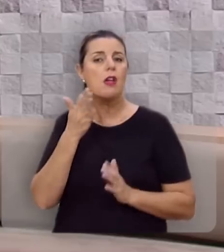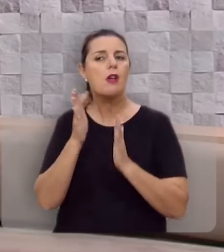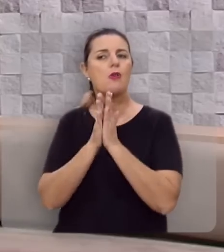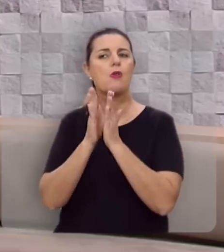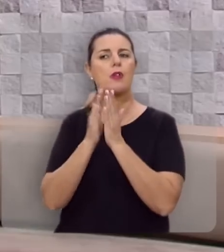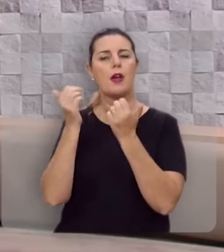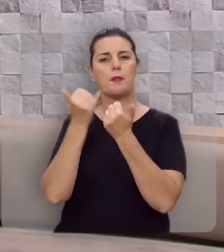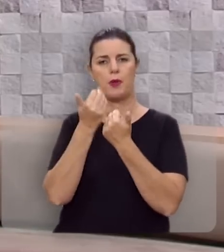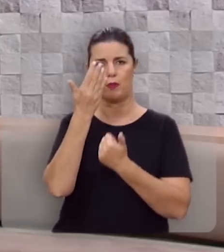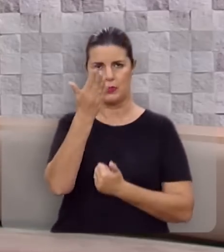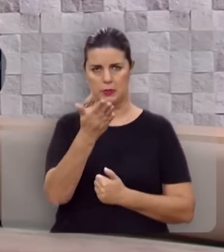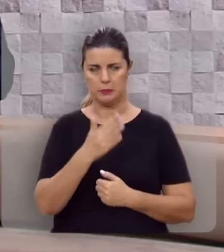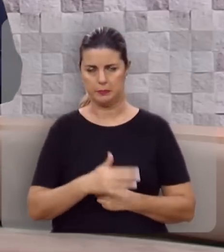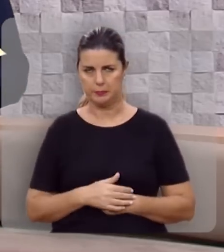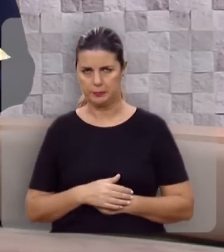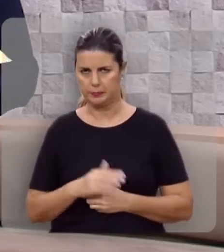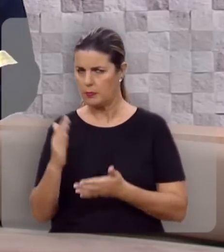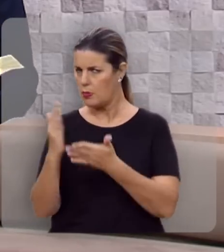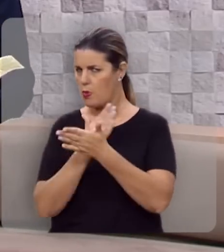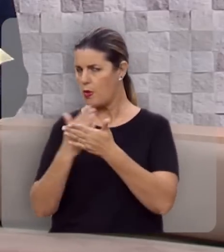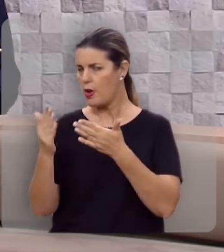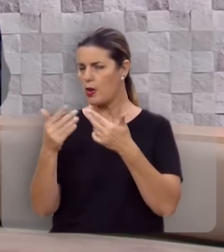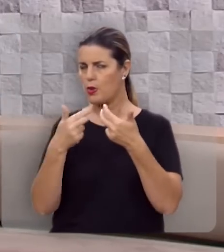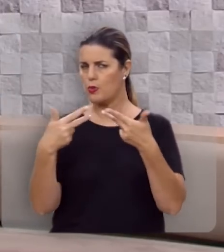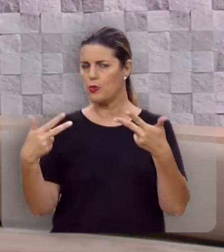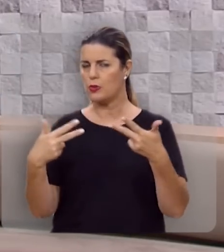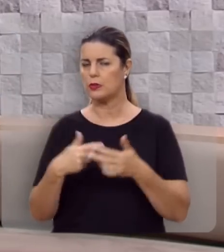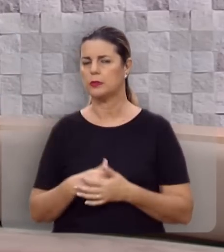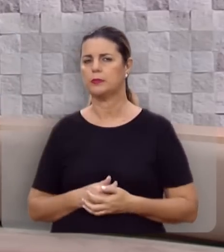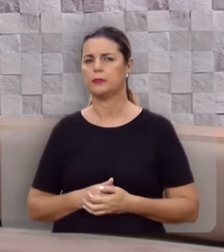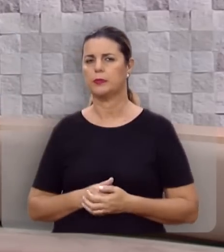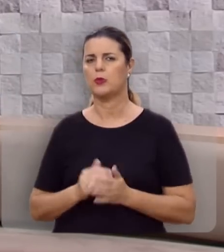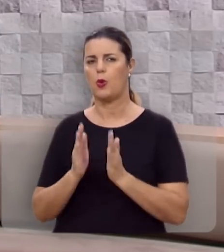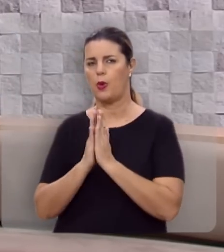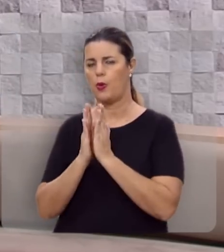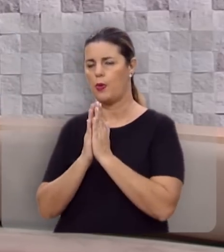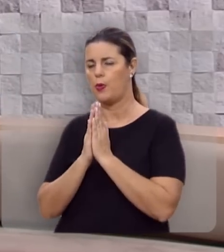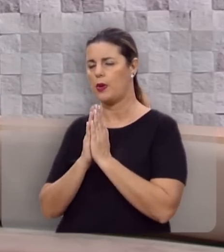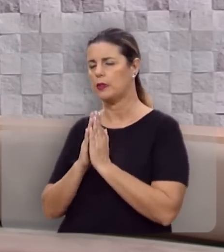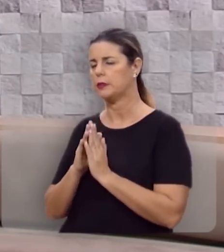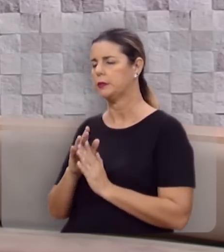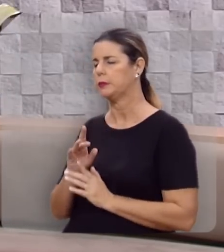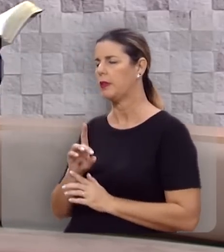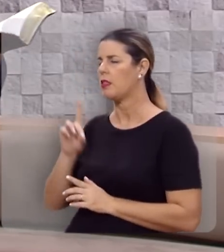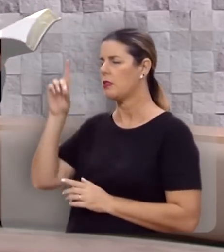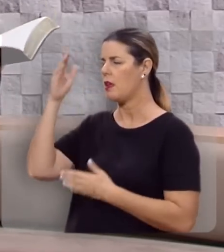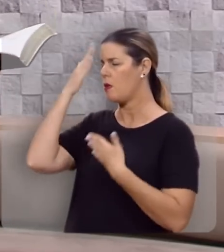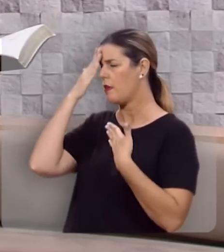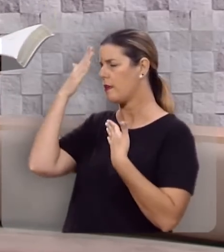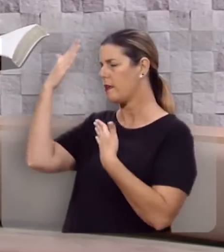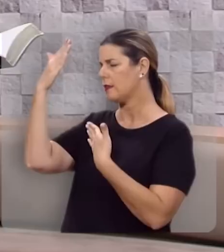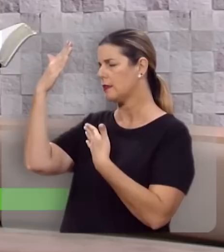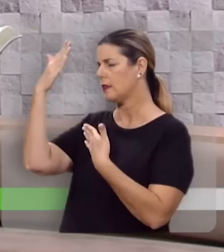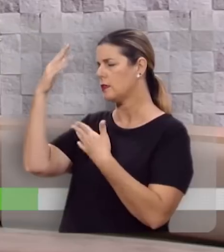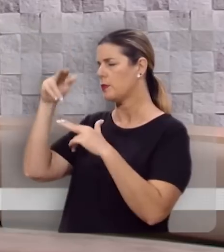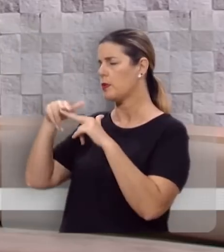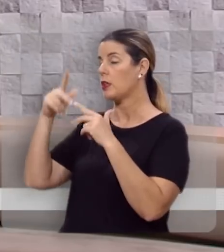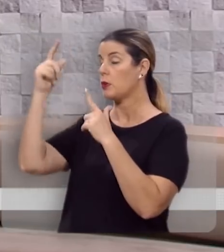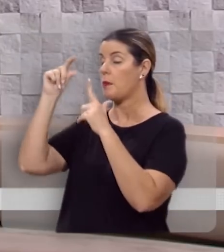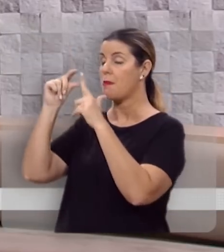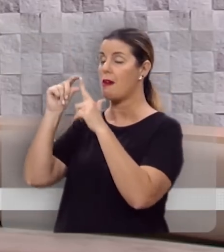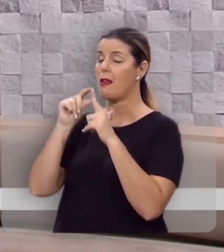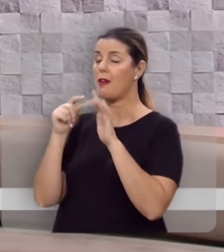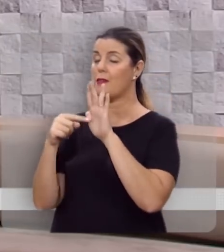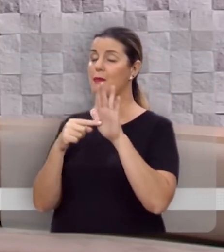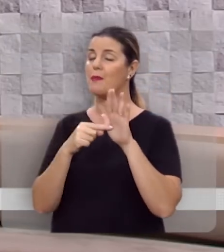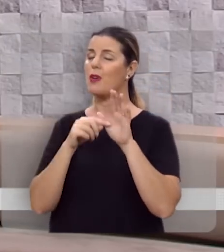Eu quero orar com vocês. Onde você está, então, ore comigo. Deus, eu quero te agradecer porque a tua palavra